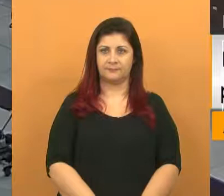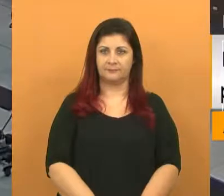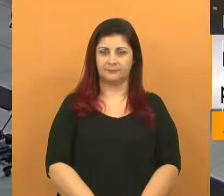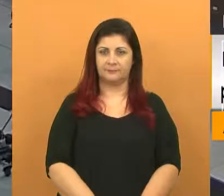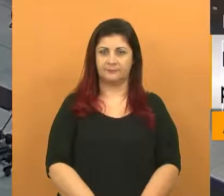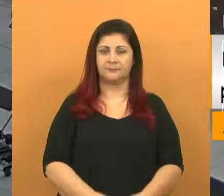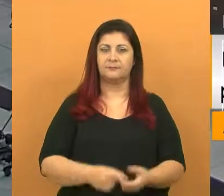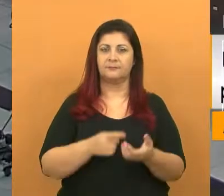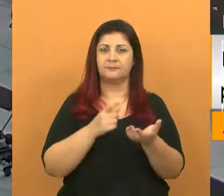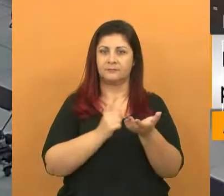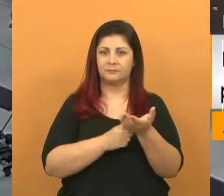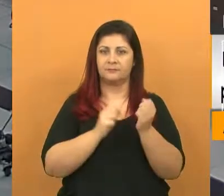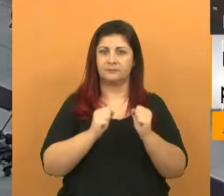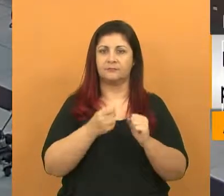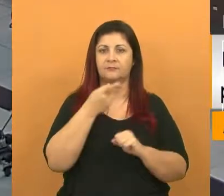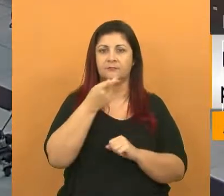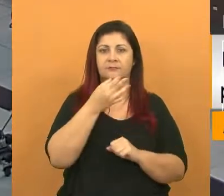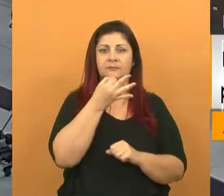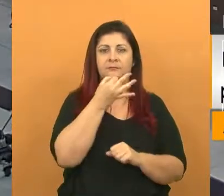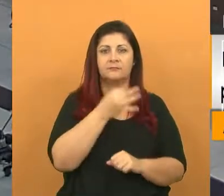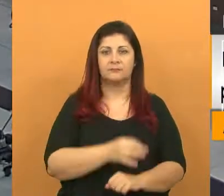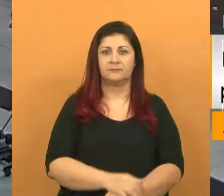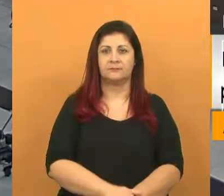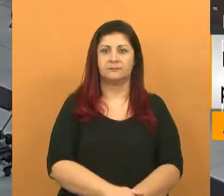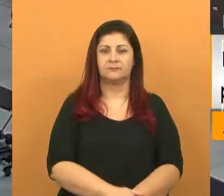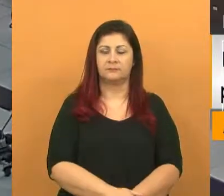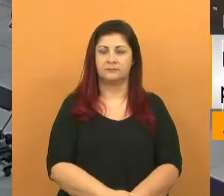O projeto está em discussão.